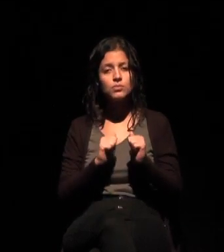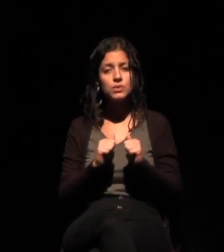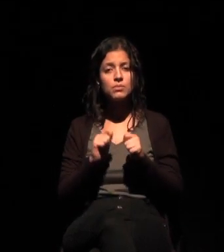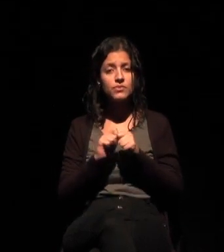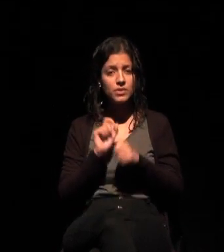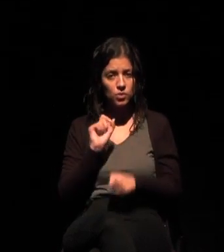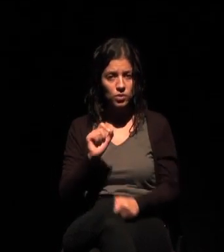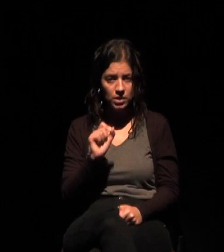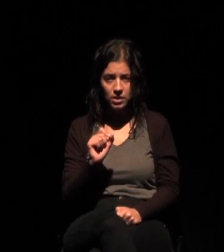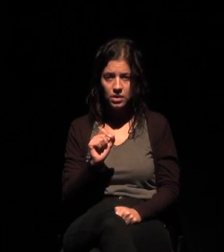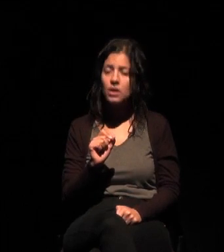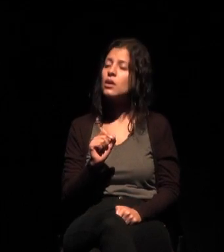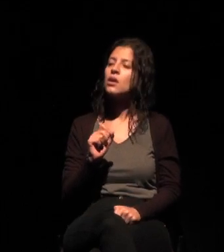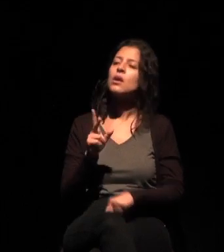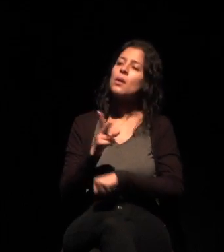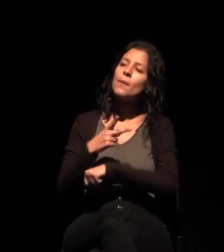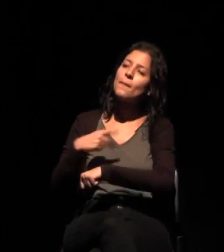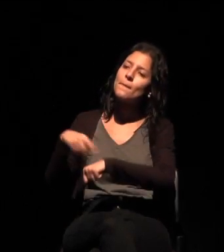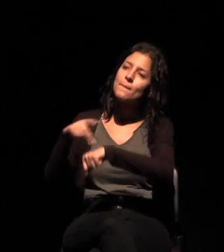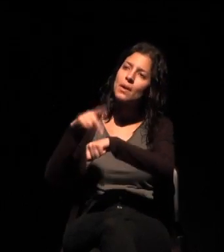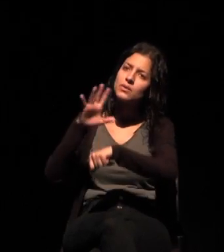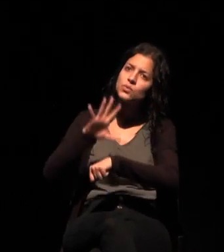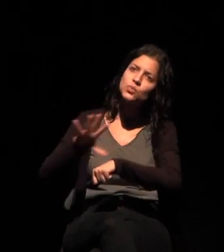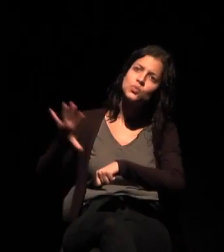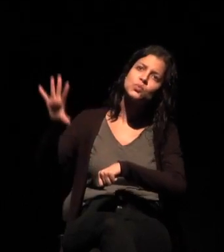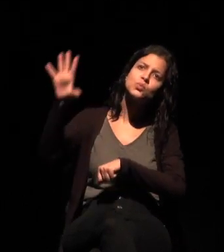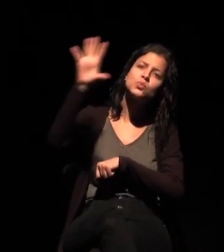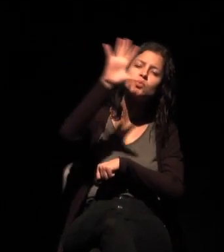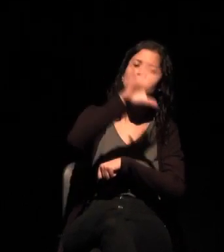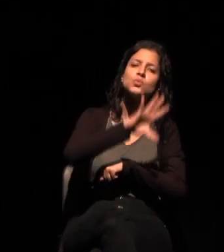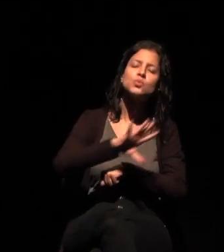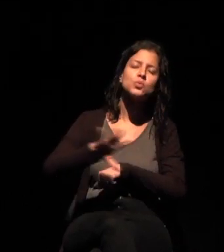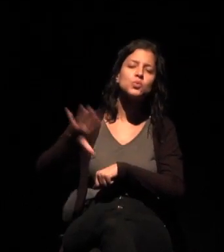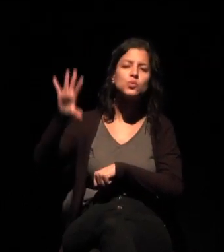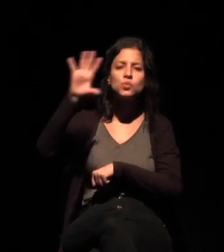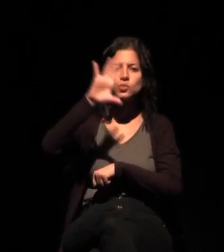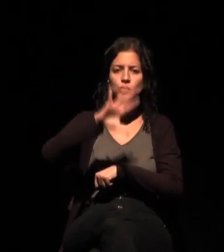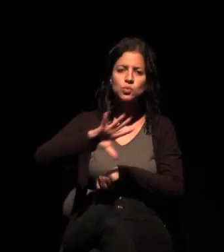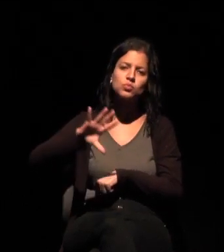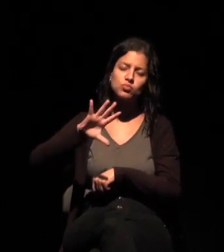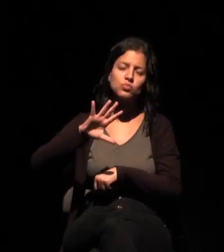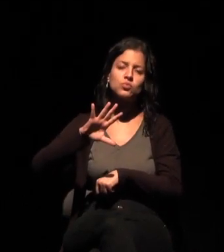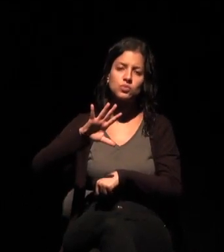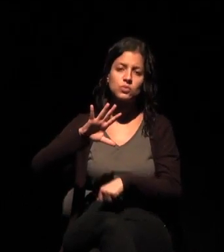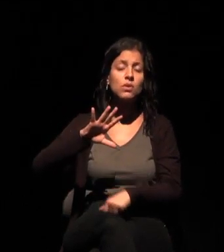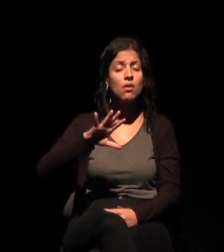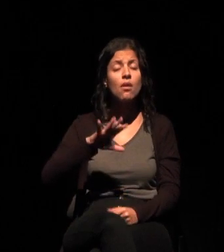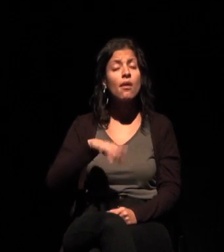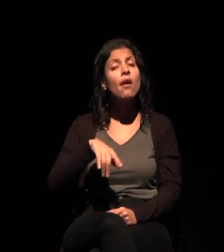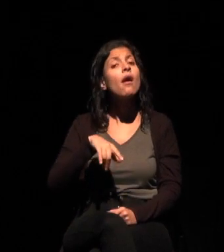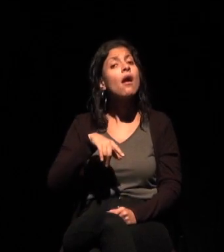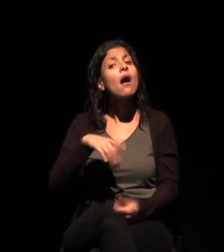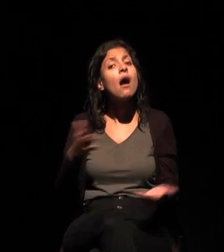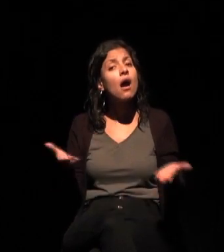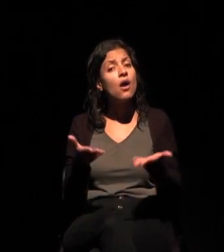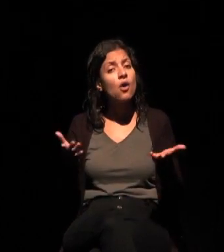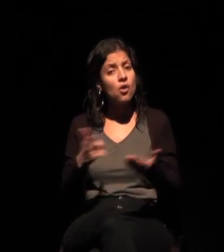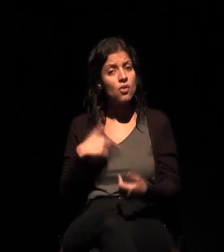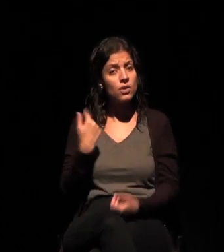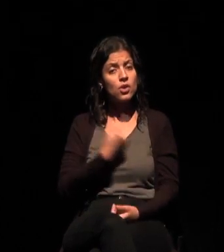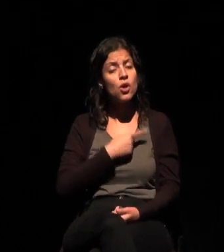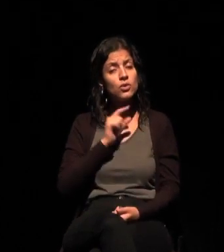países mais ou menos todos nós de uma maneira ou de outra mas todos os países numa grande corrida